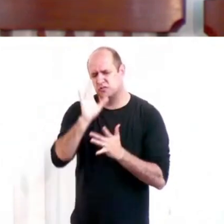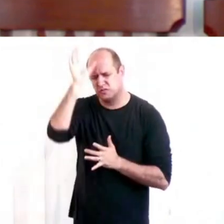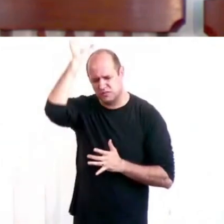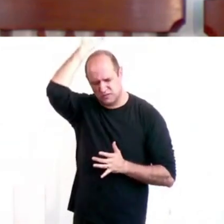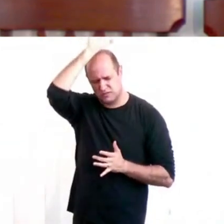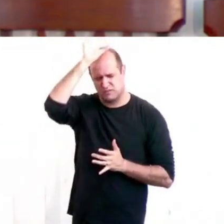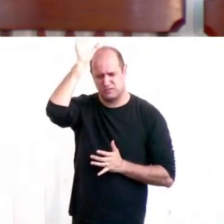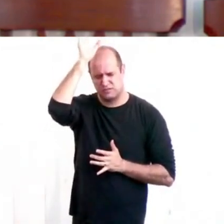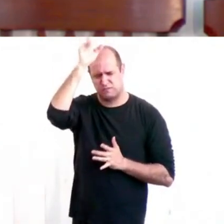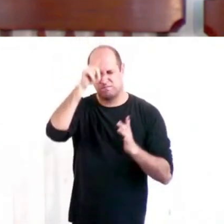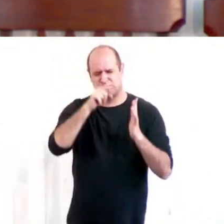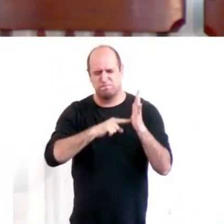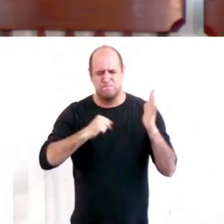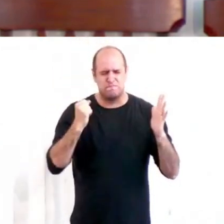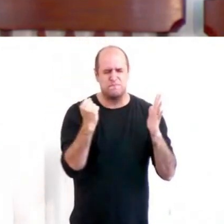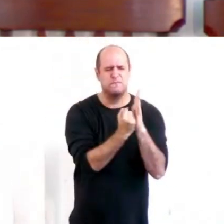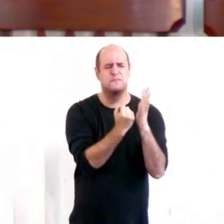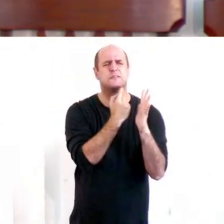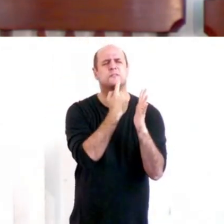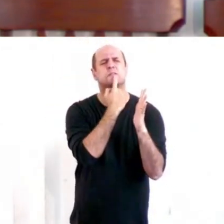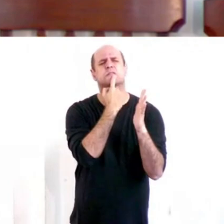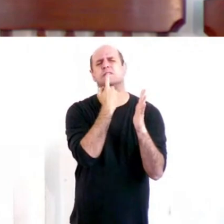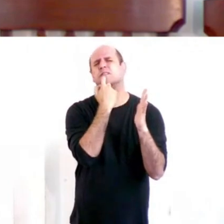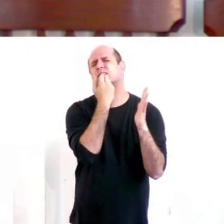Derramou um sangue precioso,